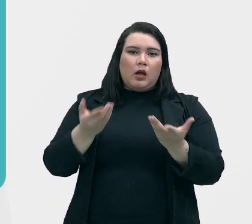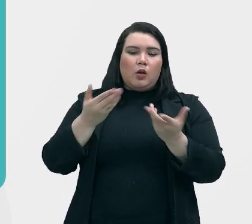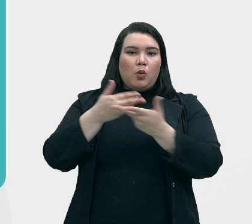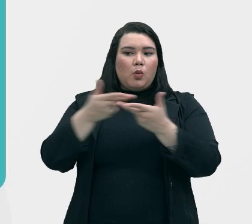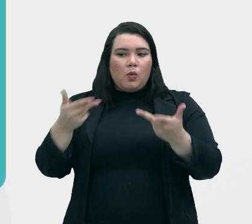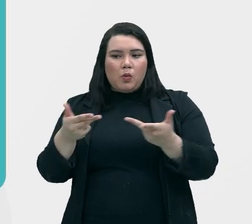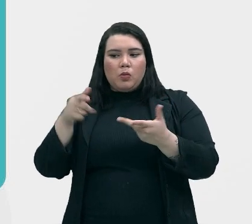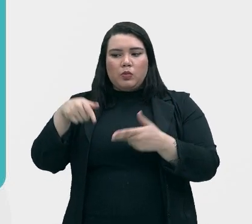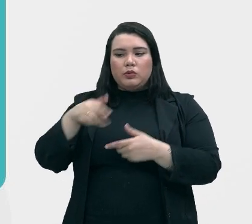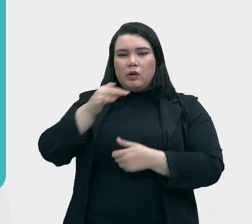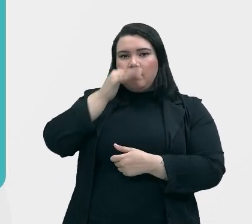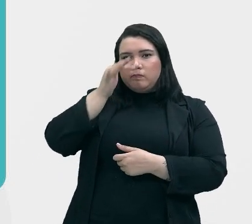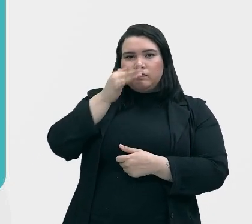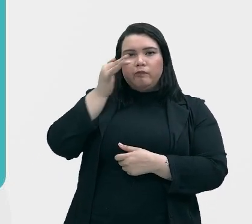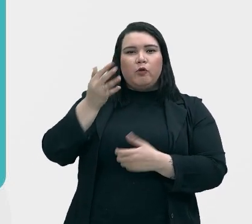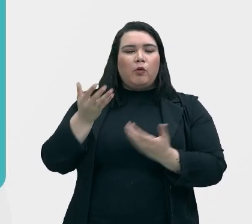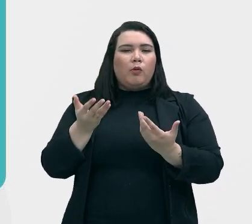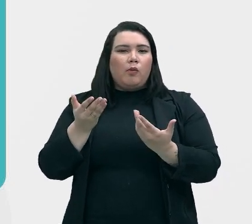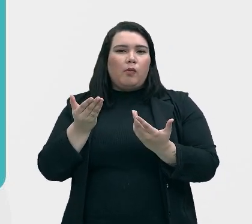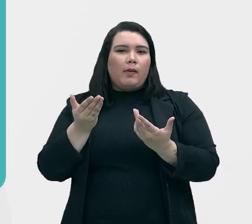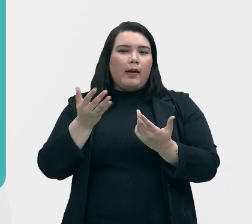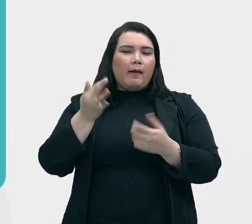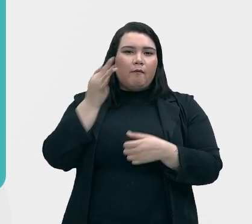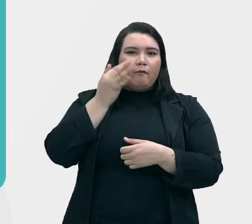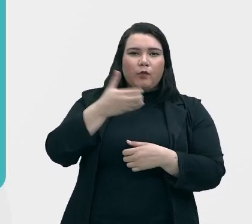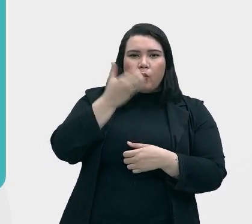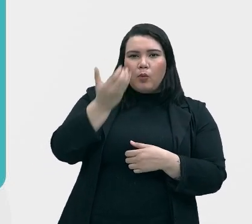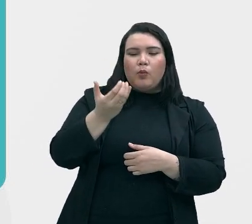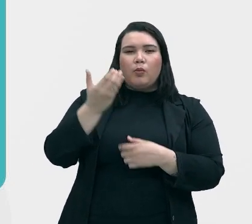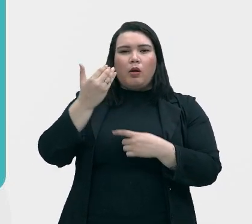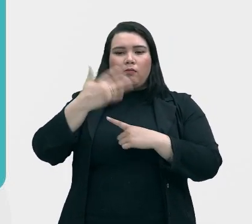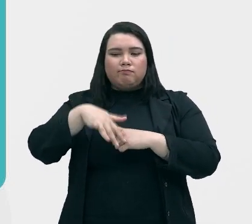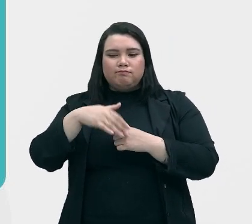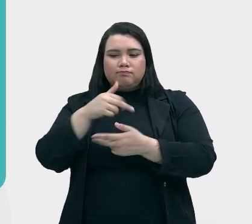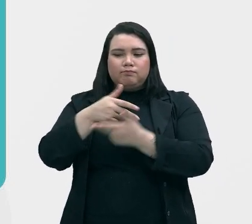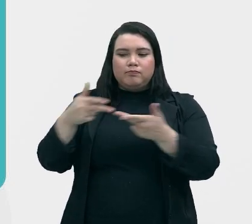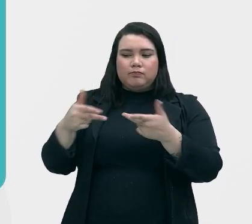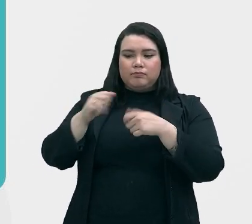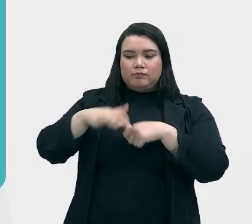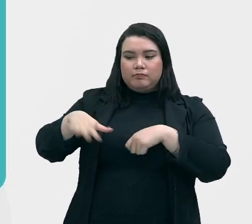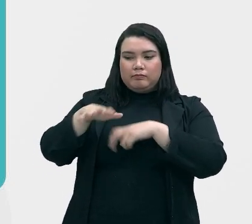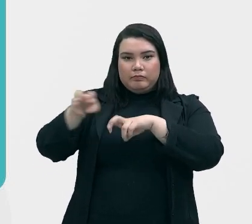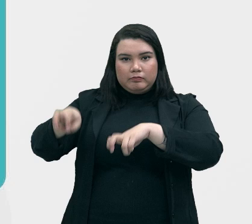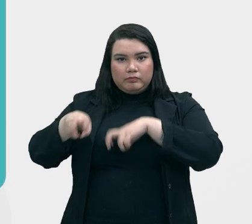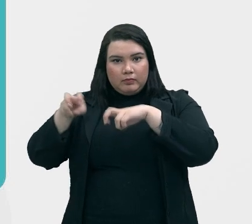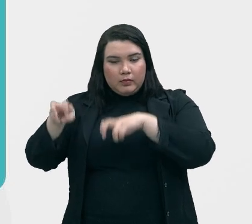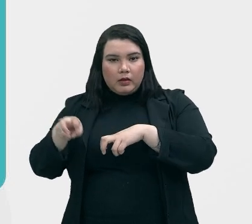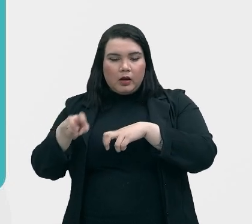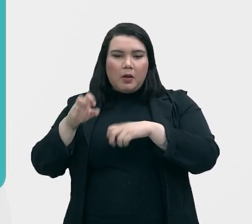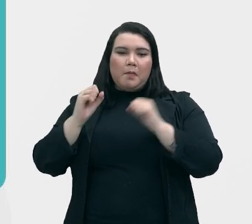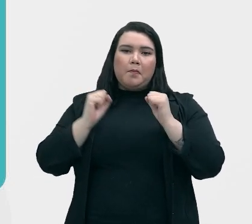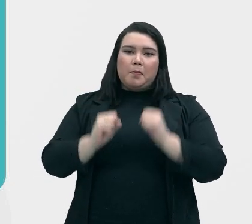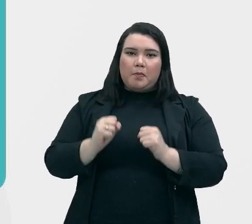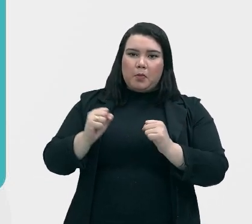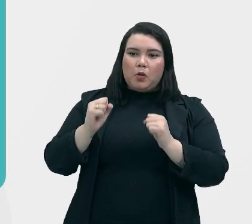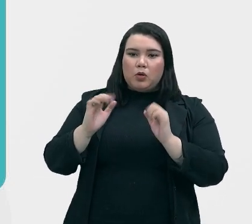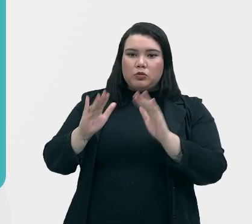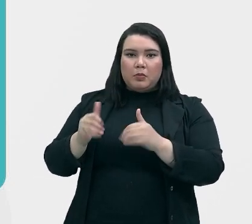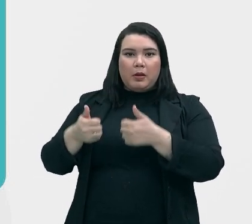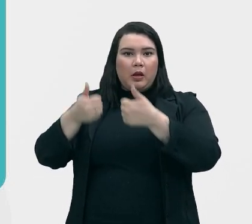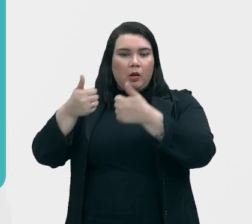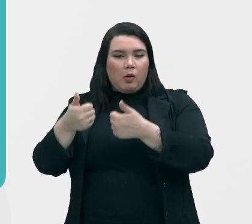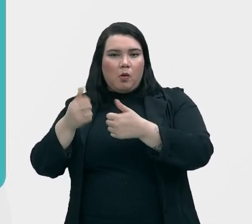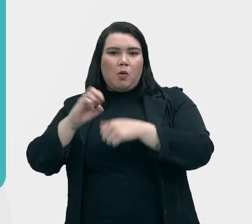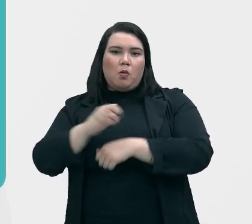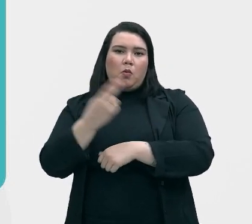daquele plantio, né? Certo. Porque o aumento da temperatura pode, inclusive, degradar o solo. E se a gente tem um solo degradado, a